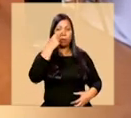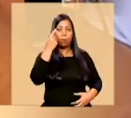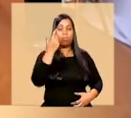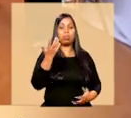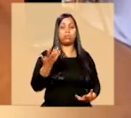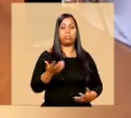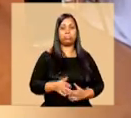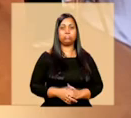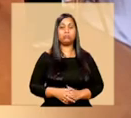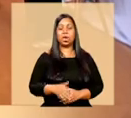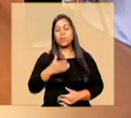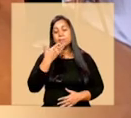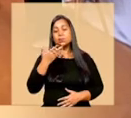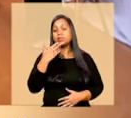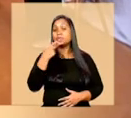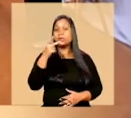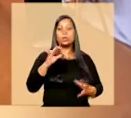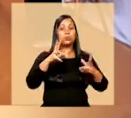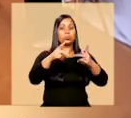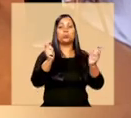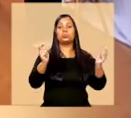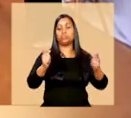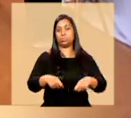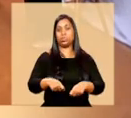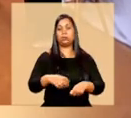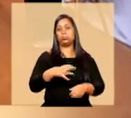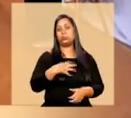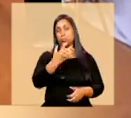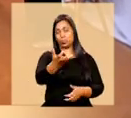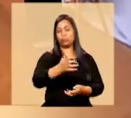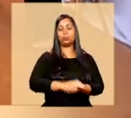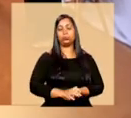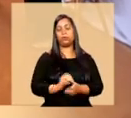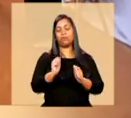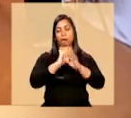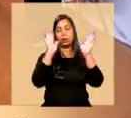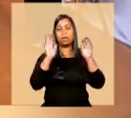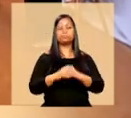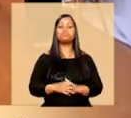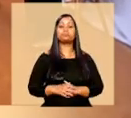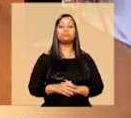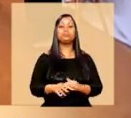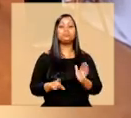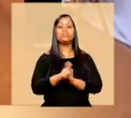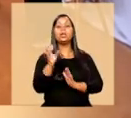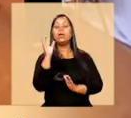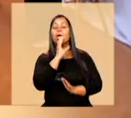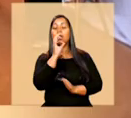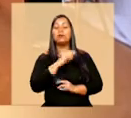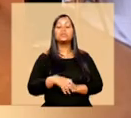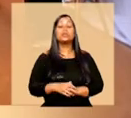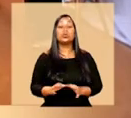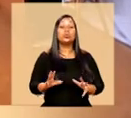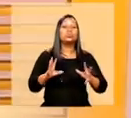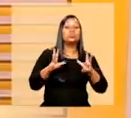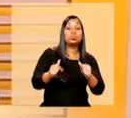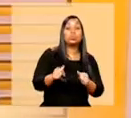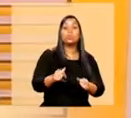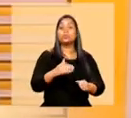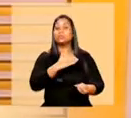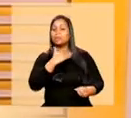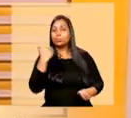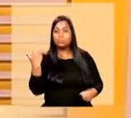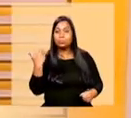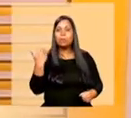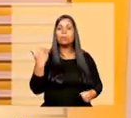dá a córnea, né? Então é mais fácil dizer que todos podem ser doadores, assim fica mais claro. Vou fazer algumas perguntinhas rápidas para o senhor.